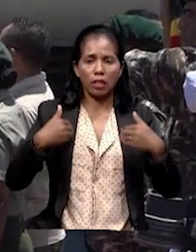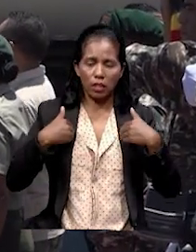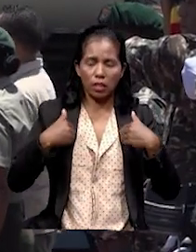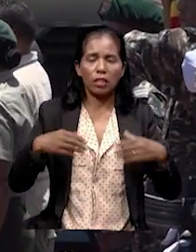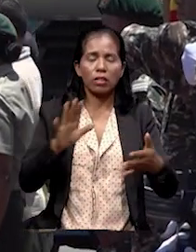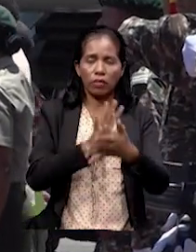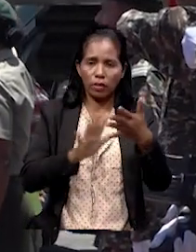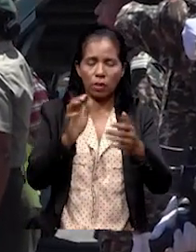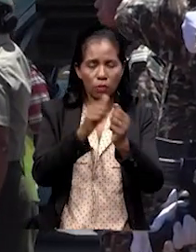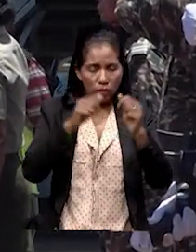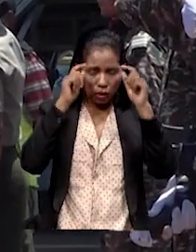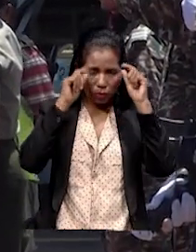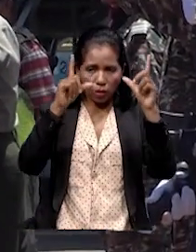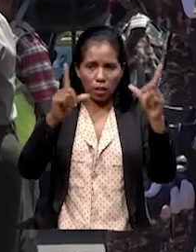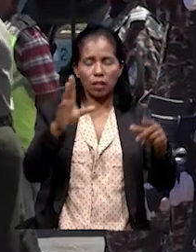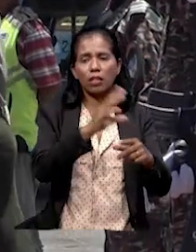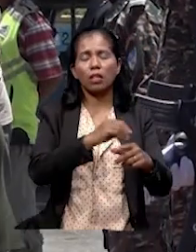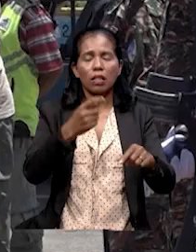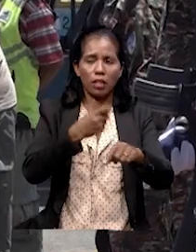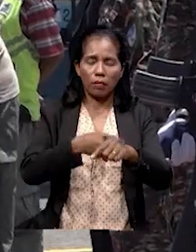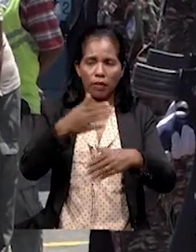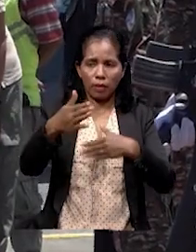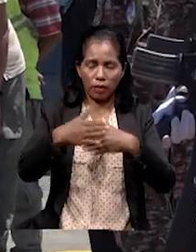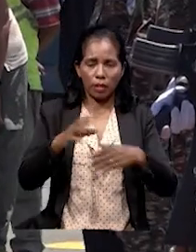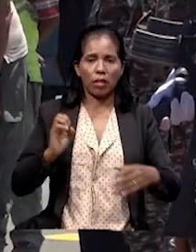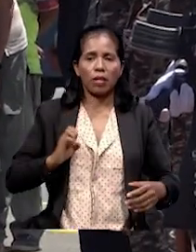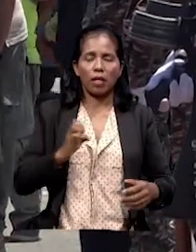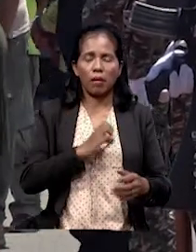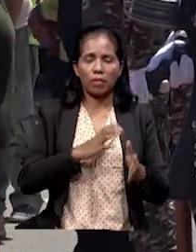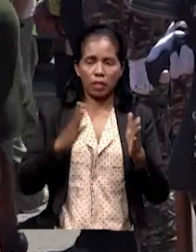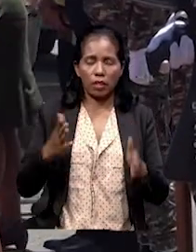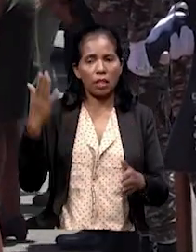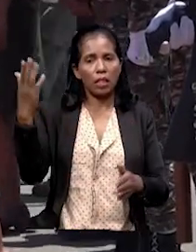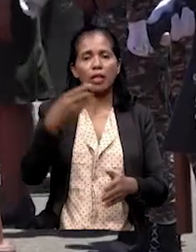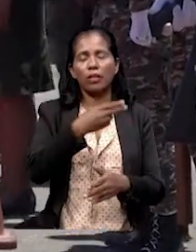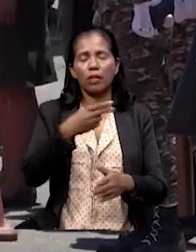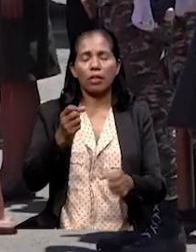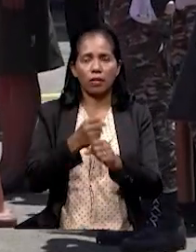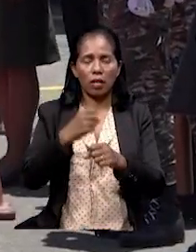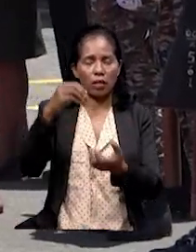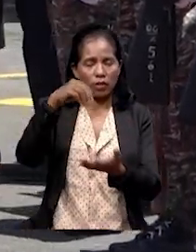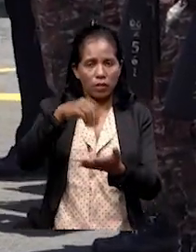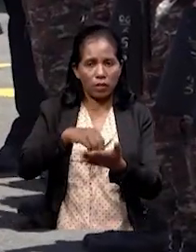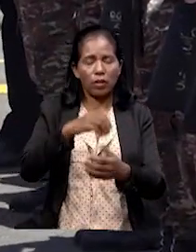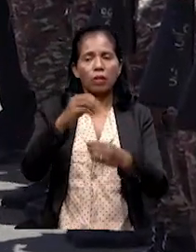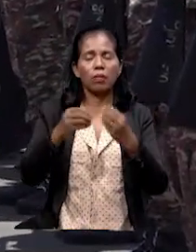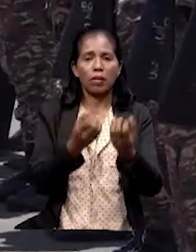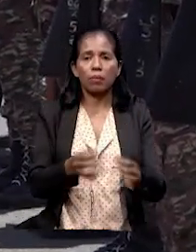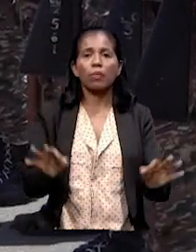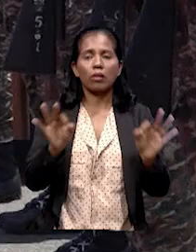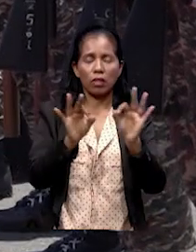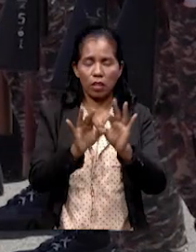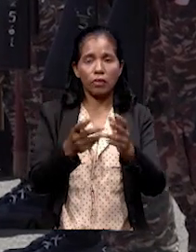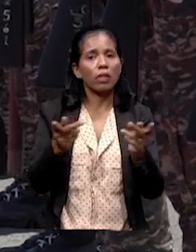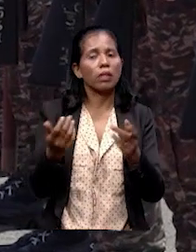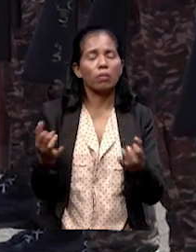cooperação ho Timor-Leste ia tempo basic, li husi na embaixada ia Indonesia, ho di halo investimento ia setor prioridade sira, atu